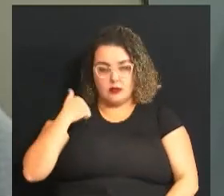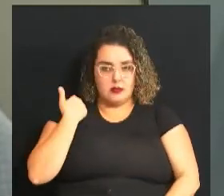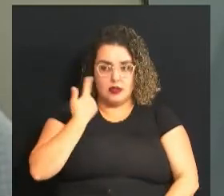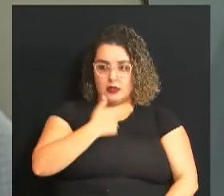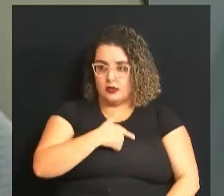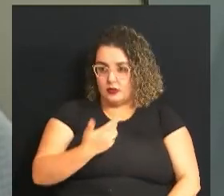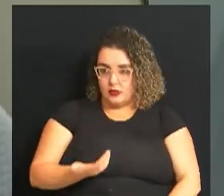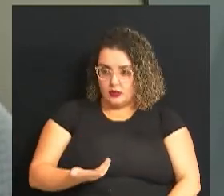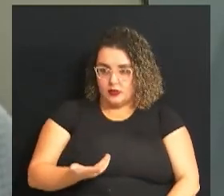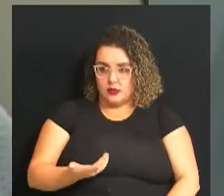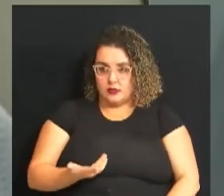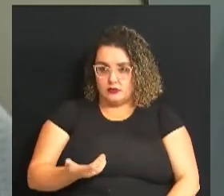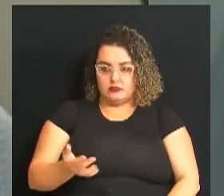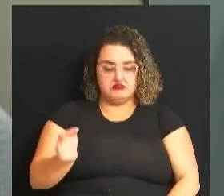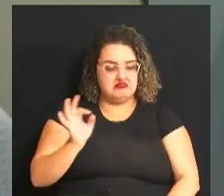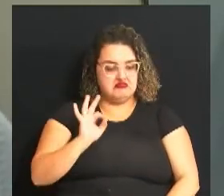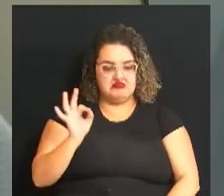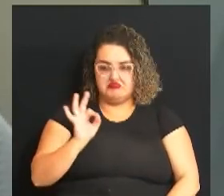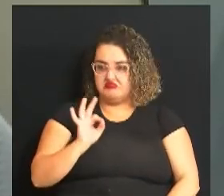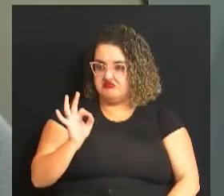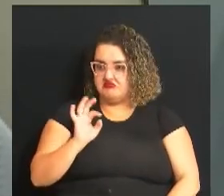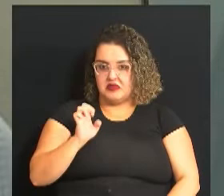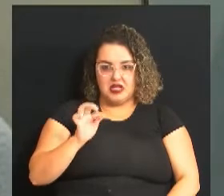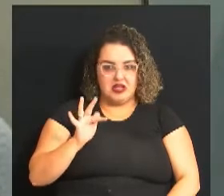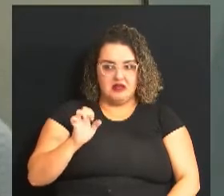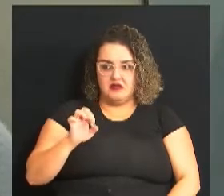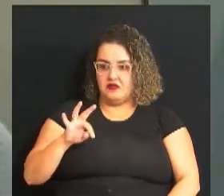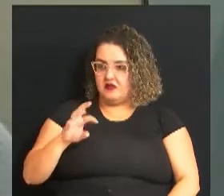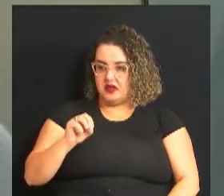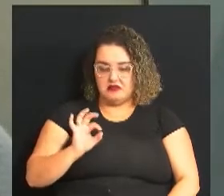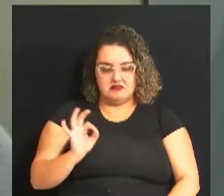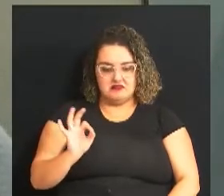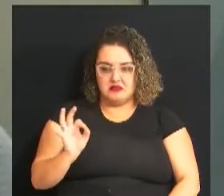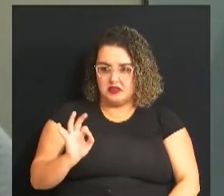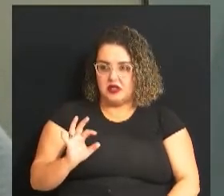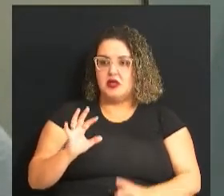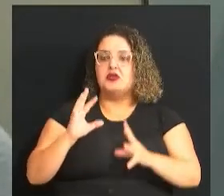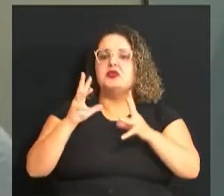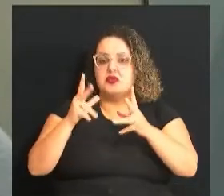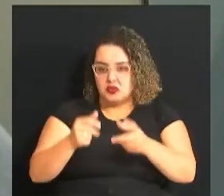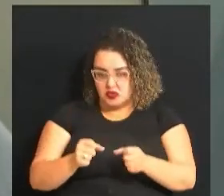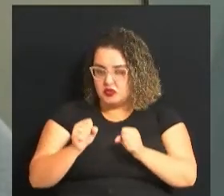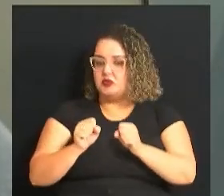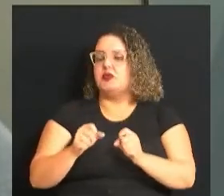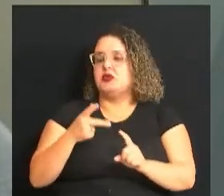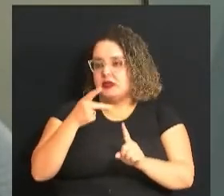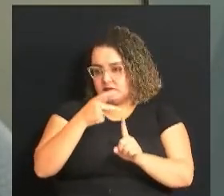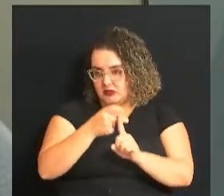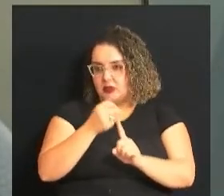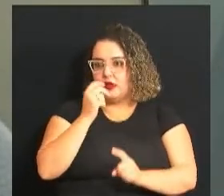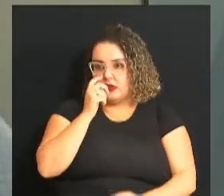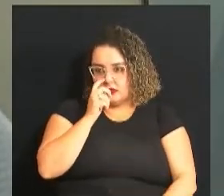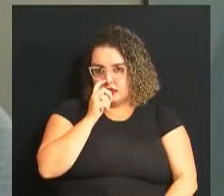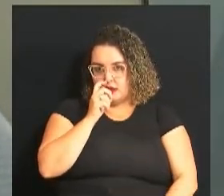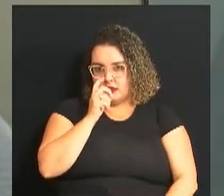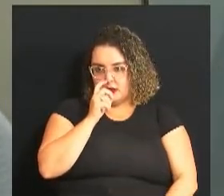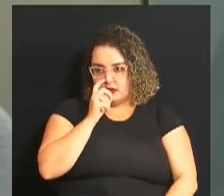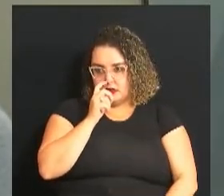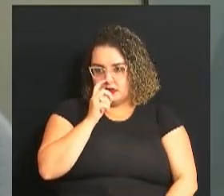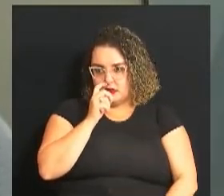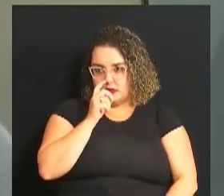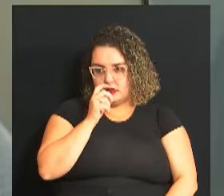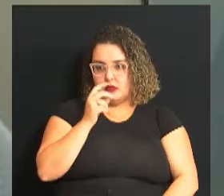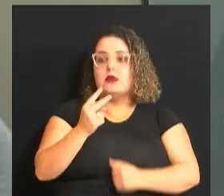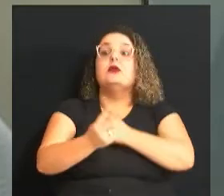tem praticamente efeito adverso nenhum, todos podemos utilizar e